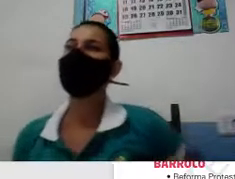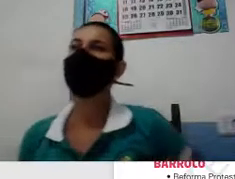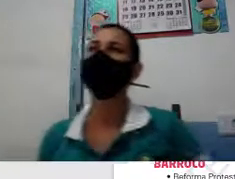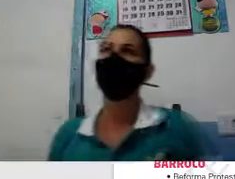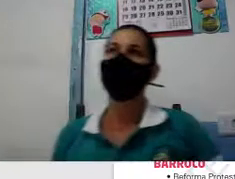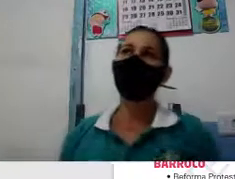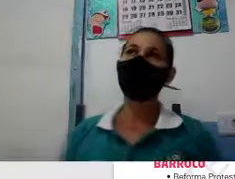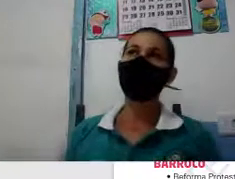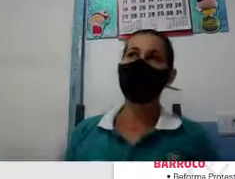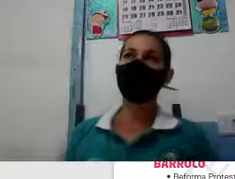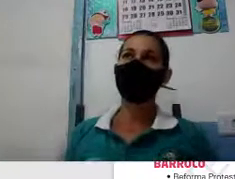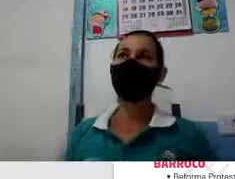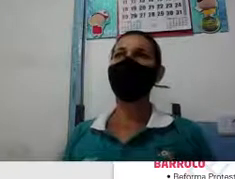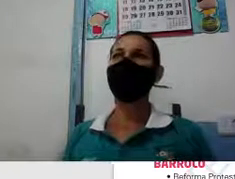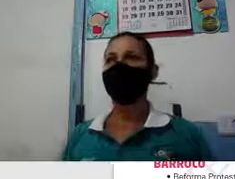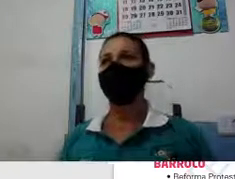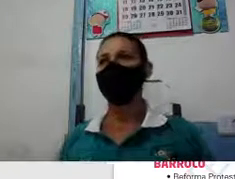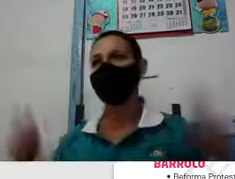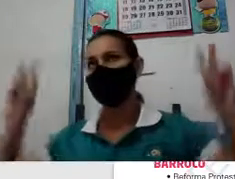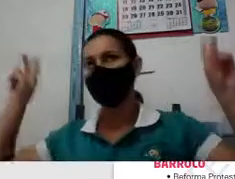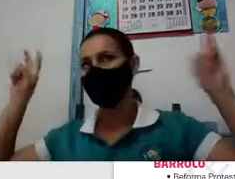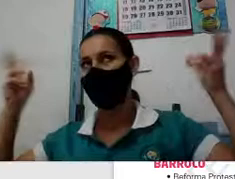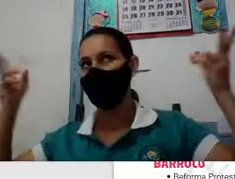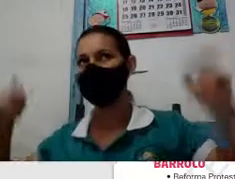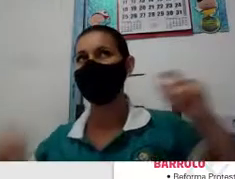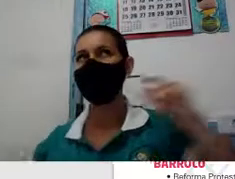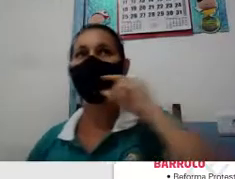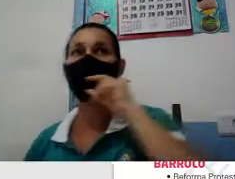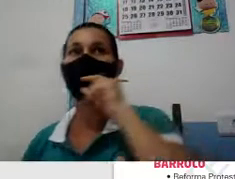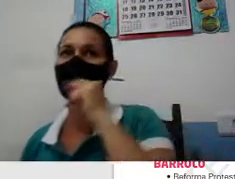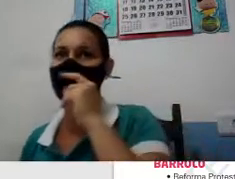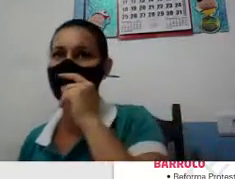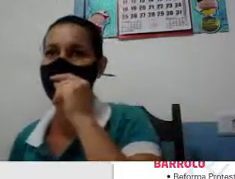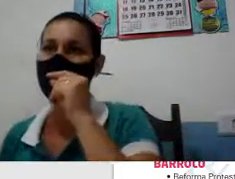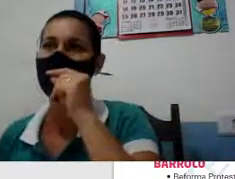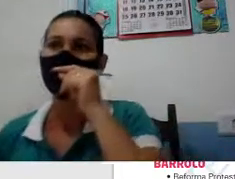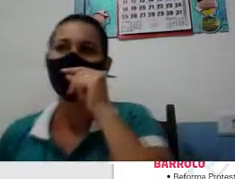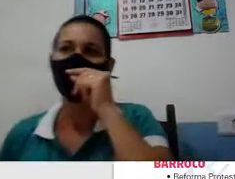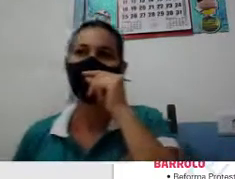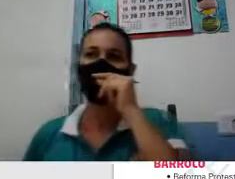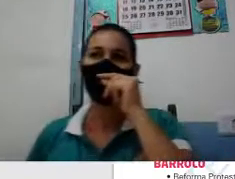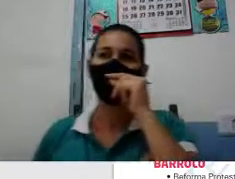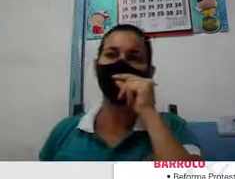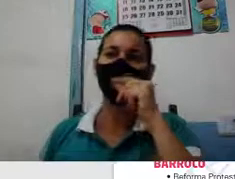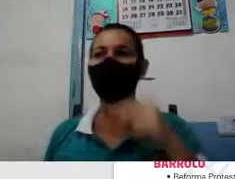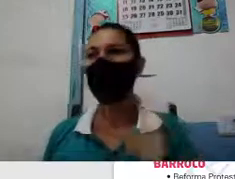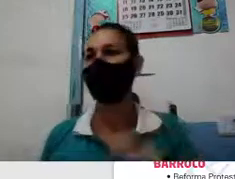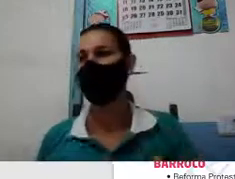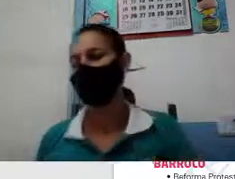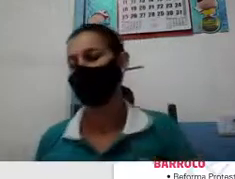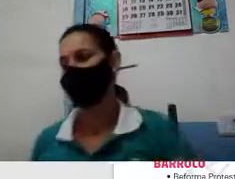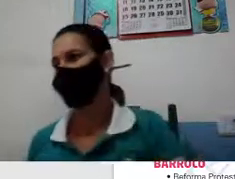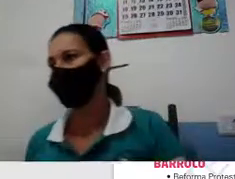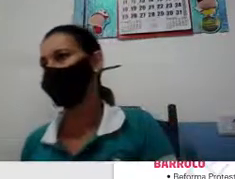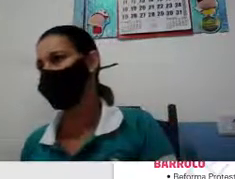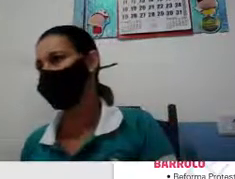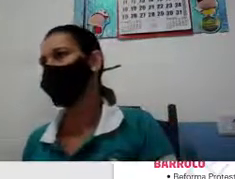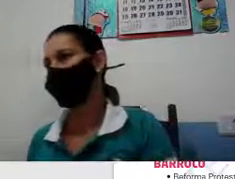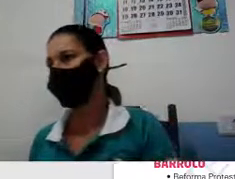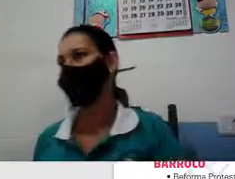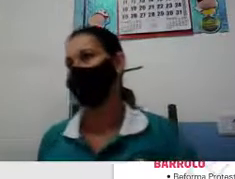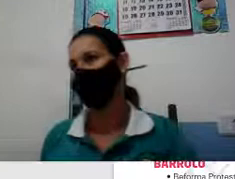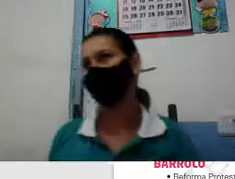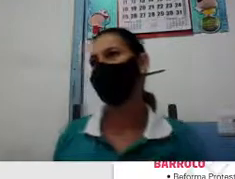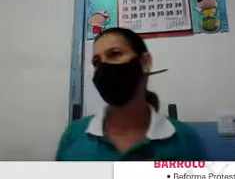Então, assim, a Igreja Católica, entre aspas, né, nessa época, né, igual eu falei, a religiosidade não